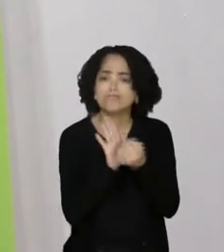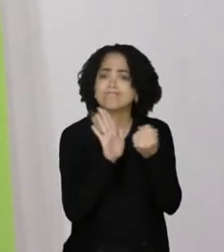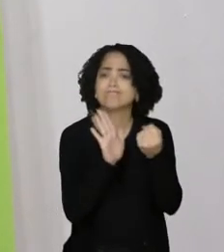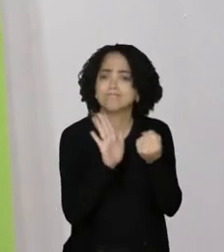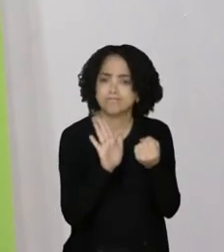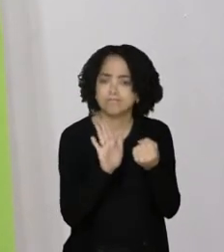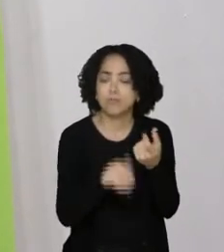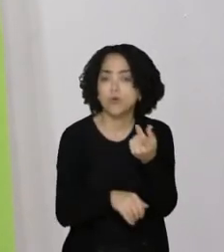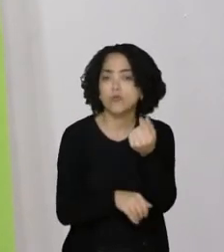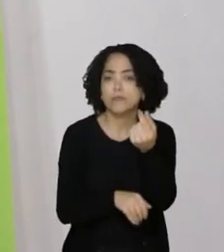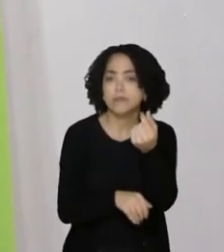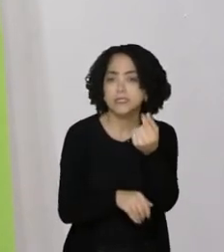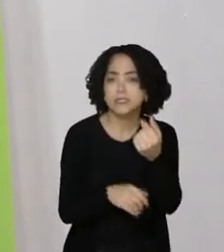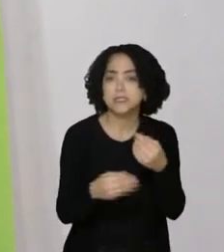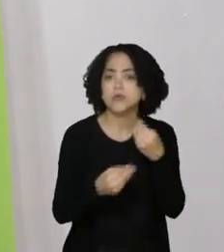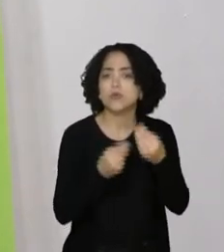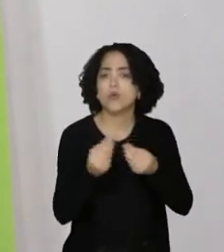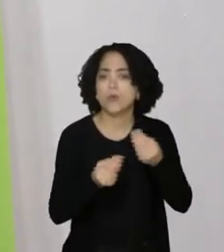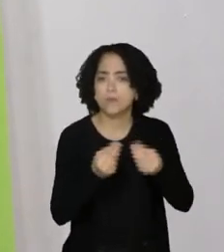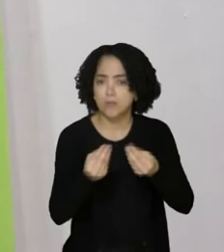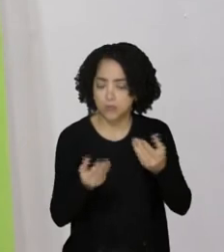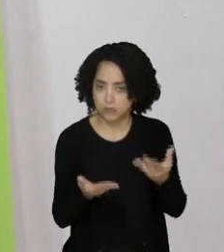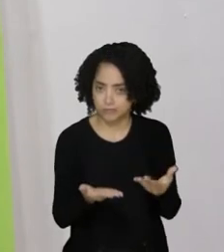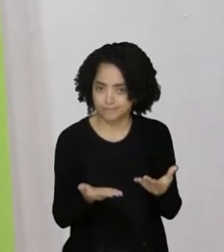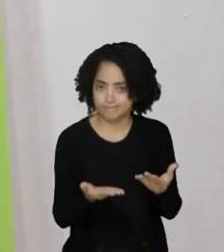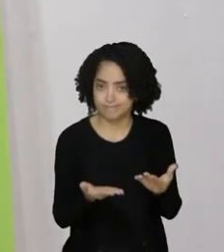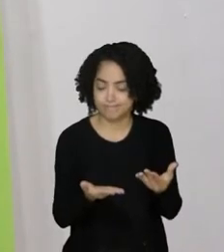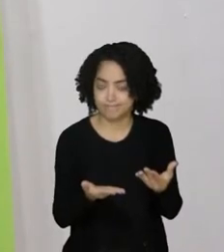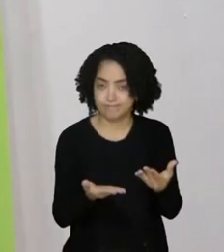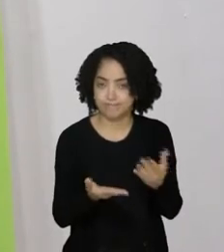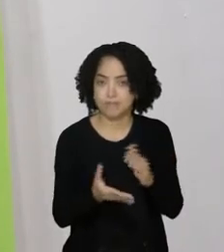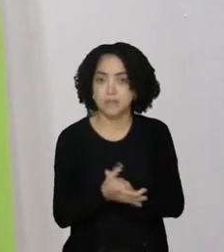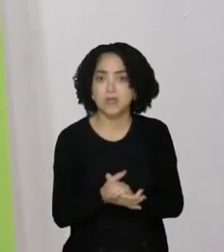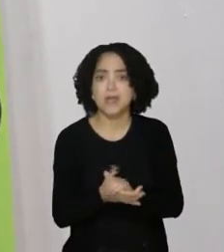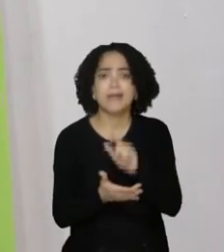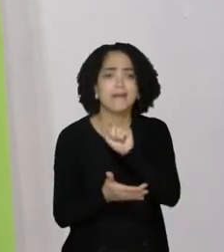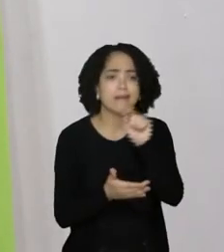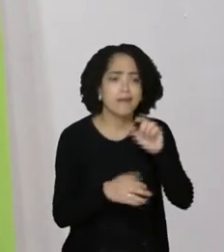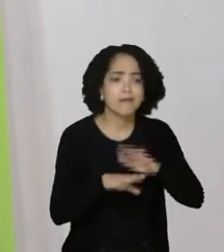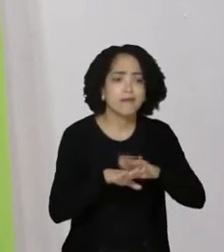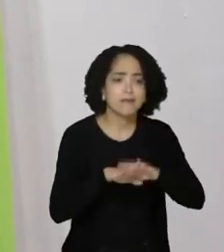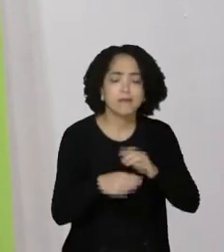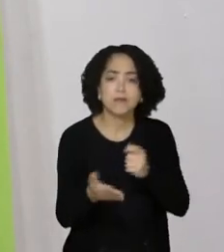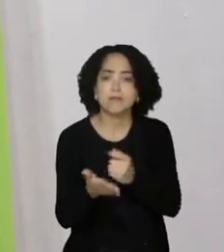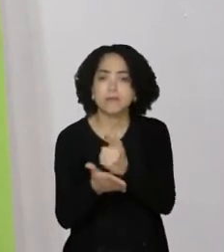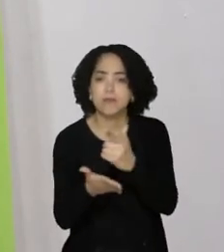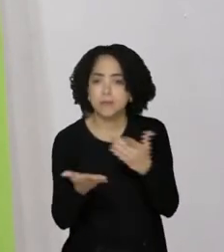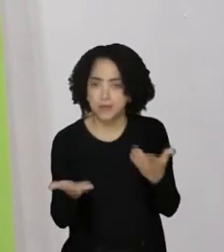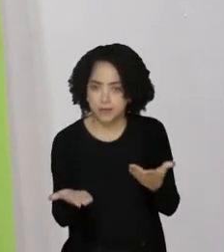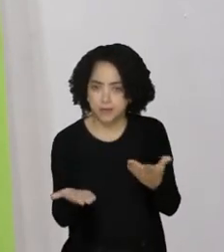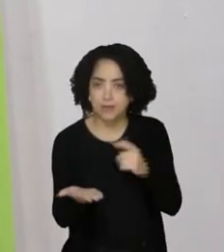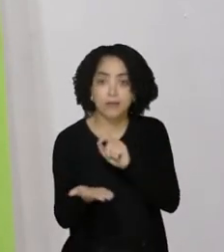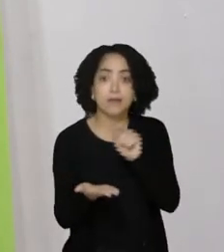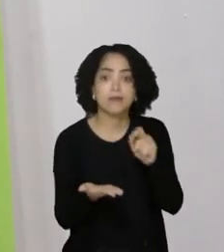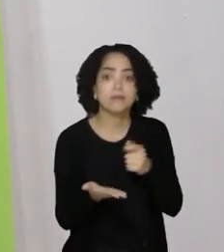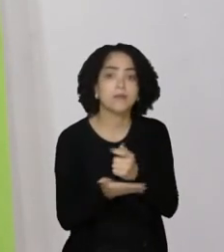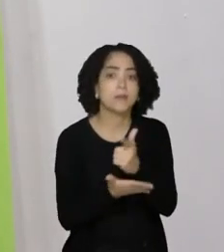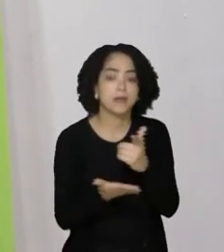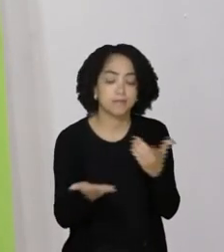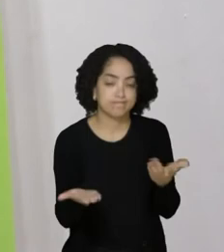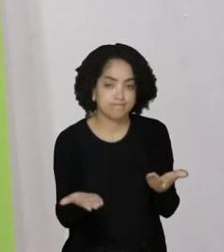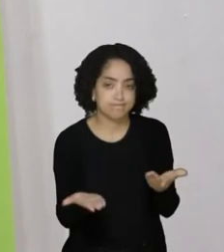o impacto financeiro dessas incorporações quem vai pagar quem vai pagar